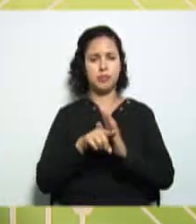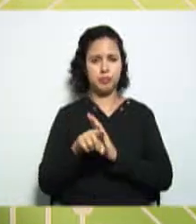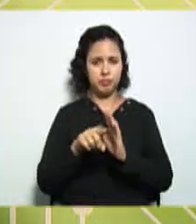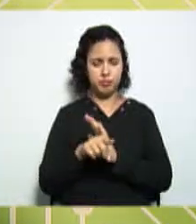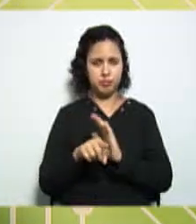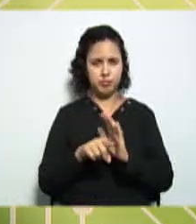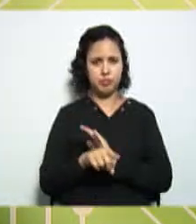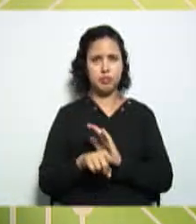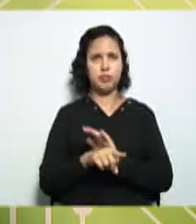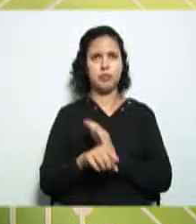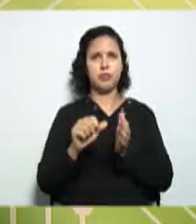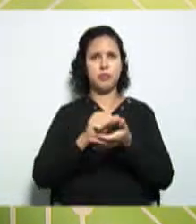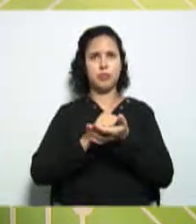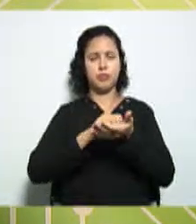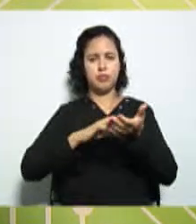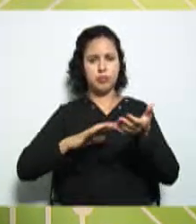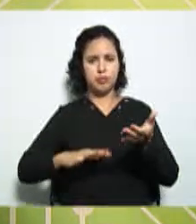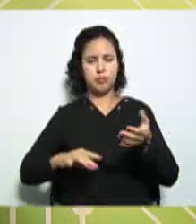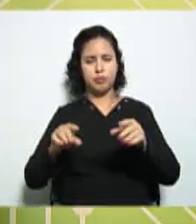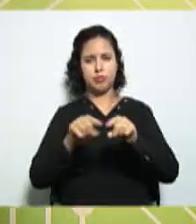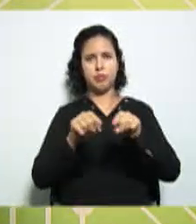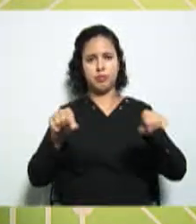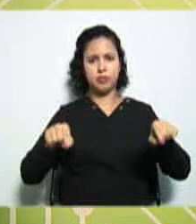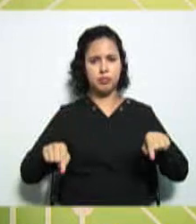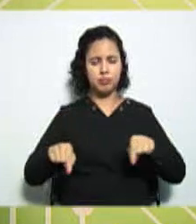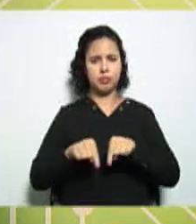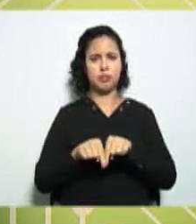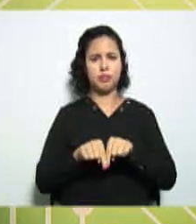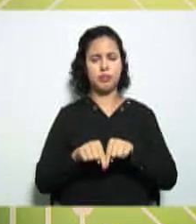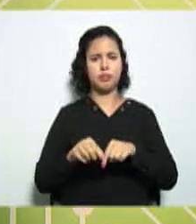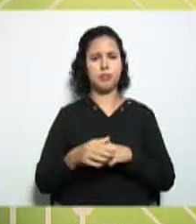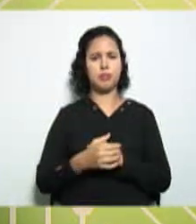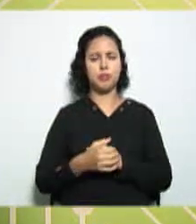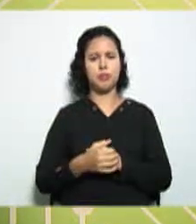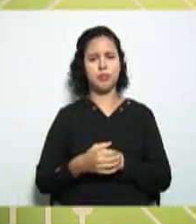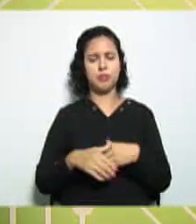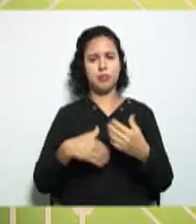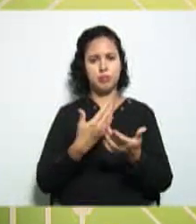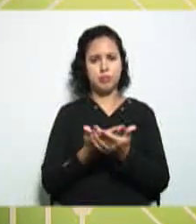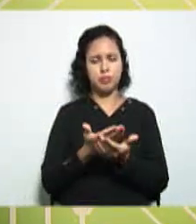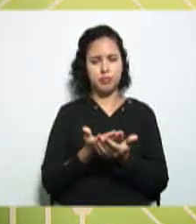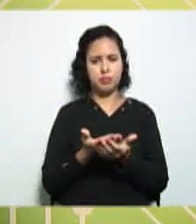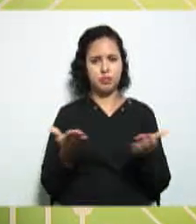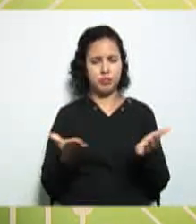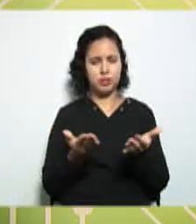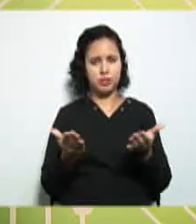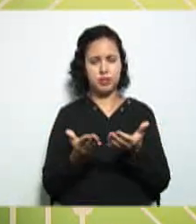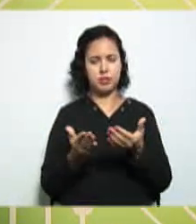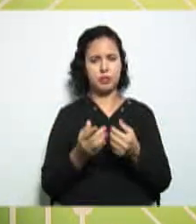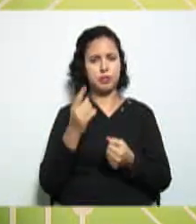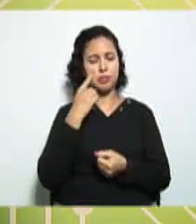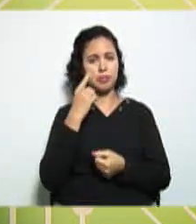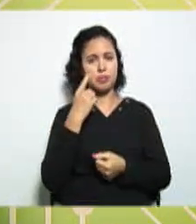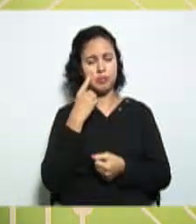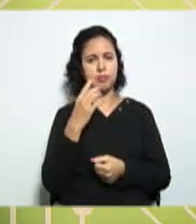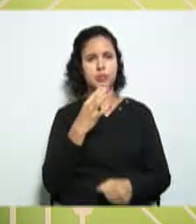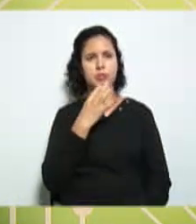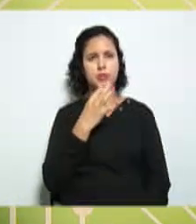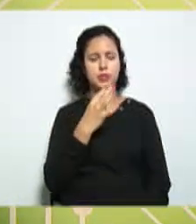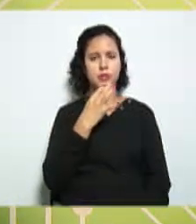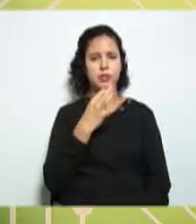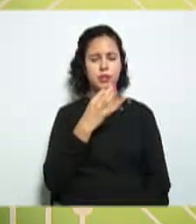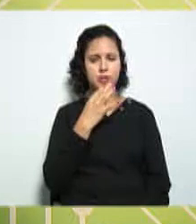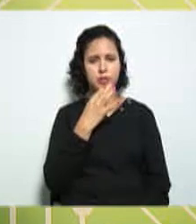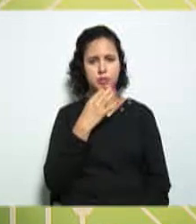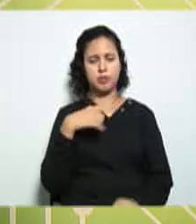questões, né, das atividades de sala para você. Então, nessa aula de hoje, nós vimos conhecimento,